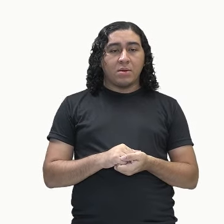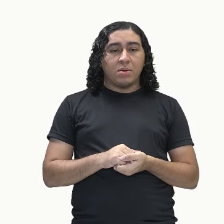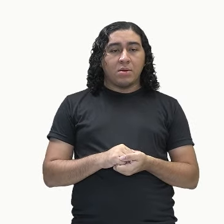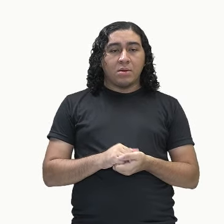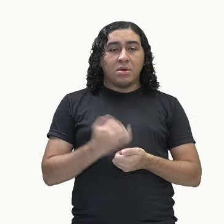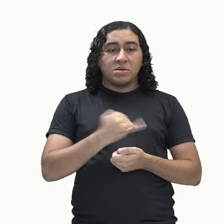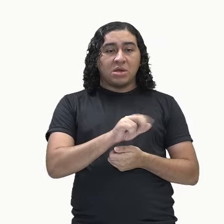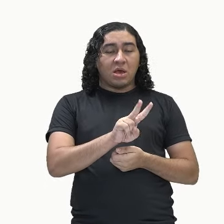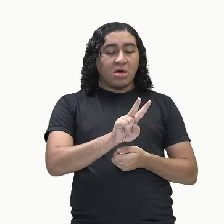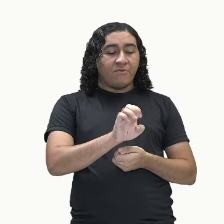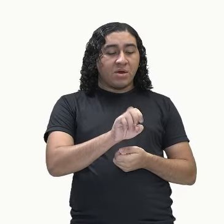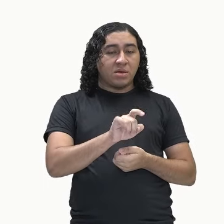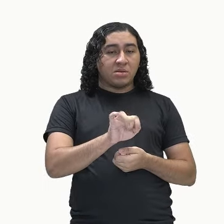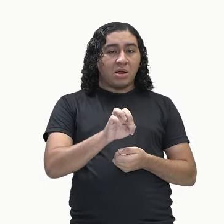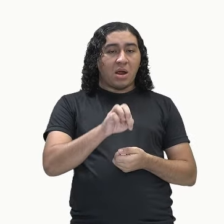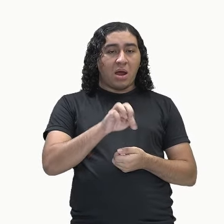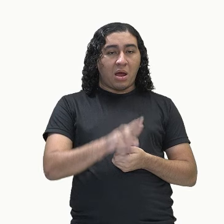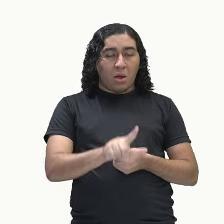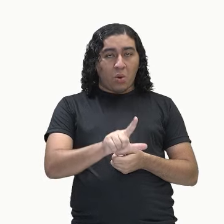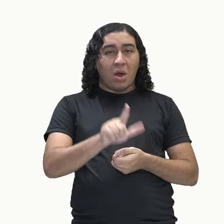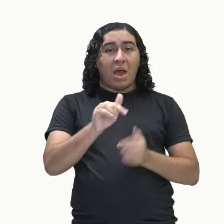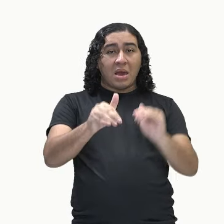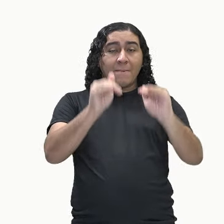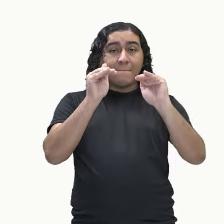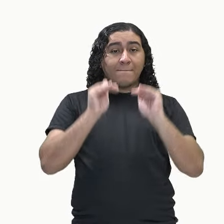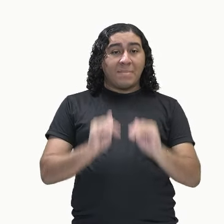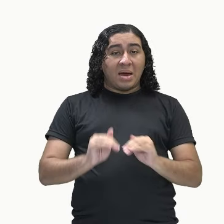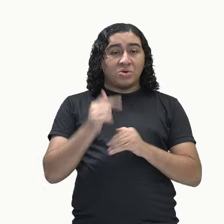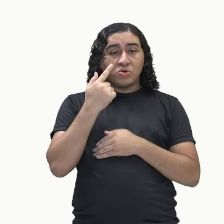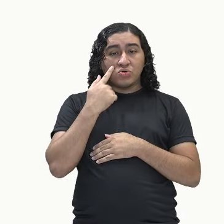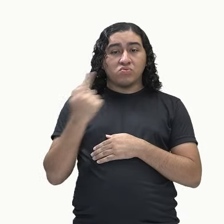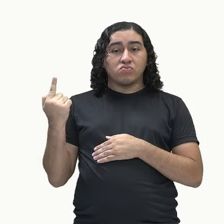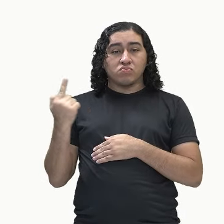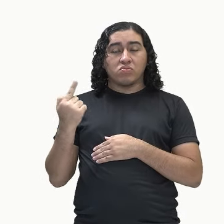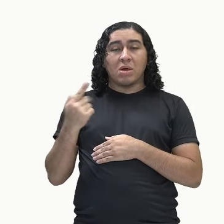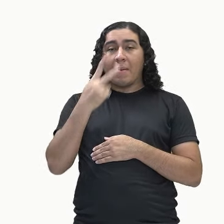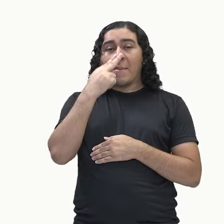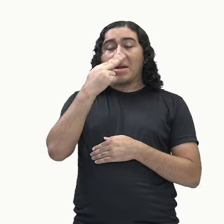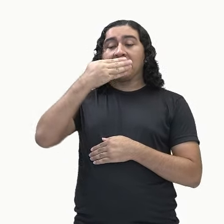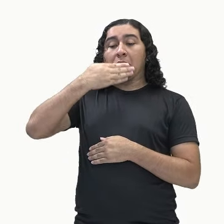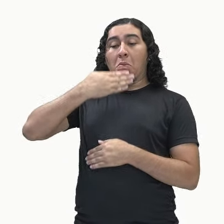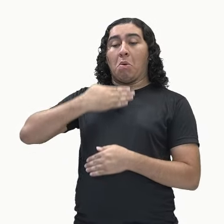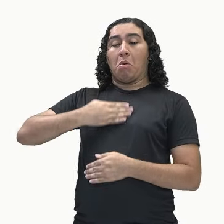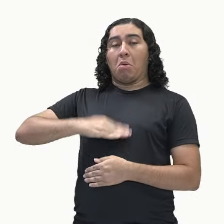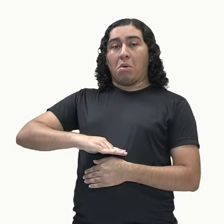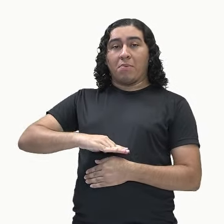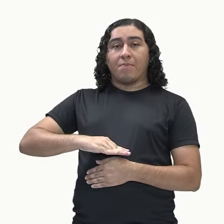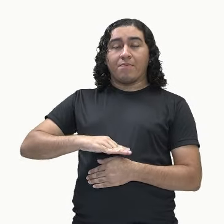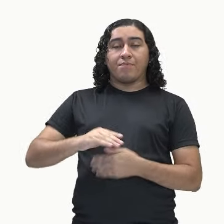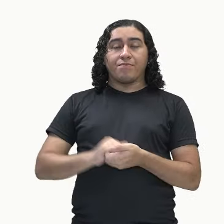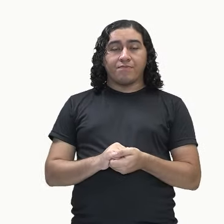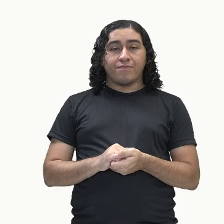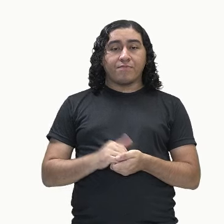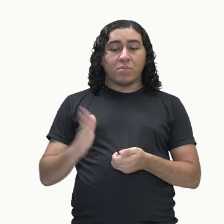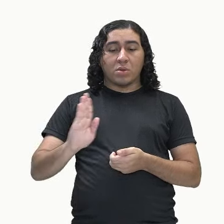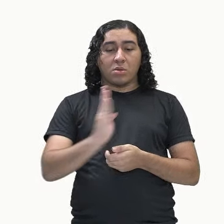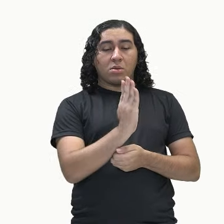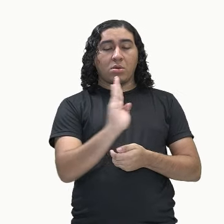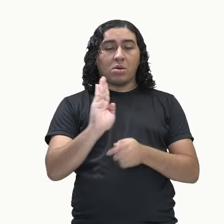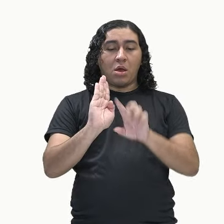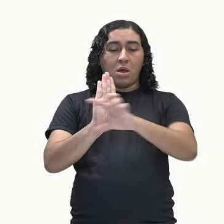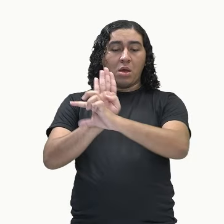está falando aqui dessa região abaixo, então ele vai apresentar essa boca nessa região ventral do seu